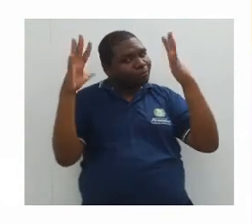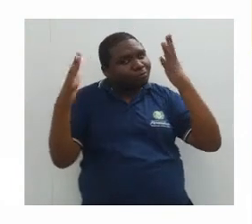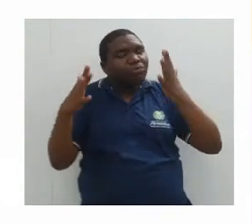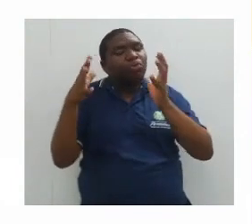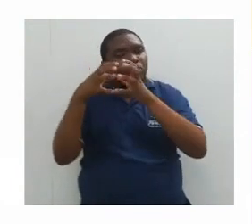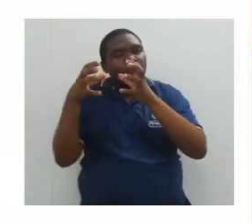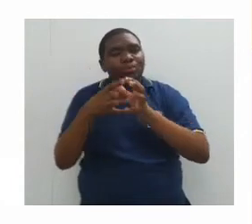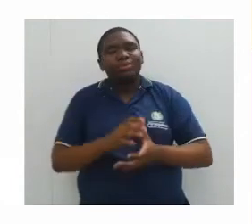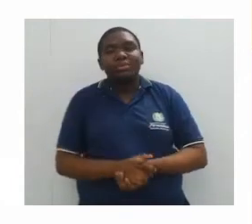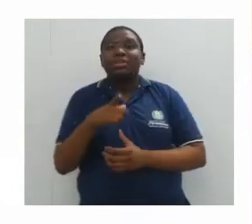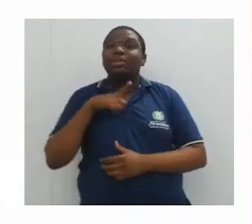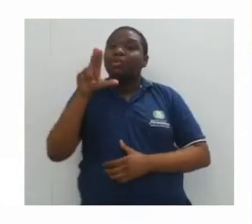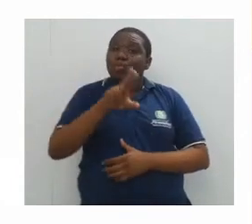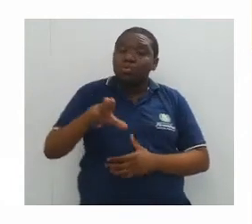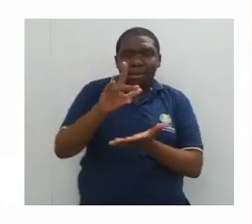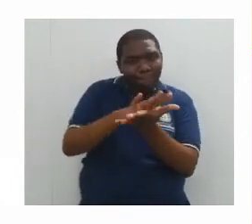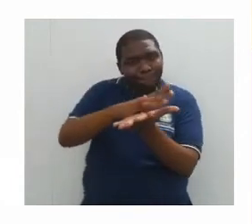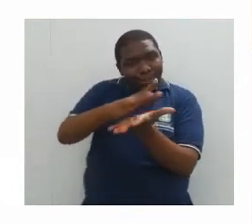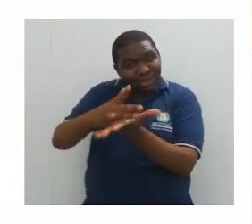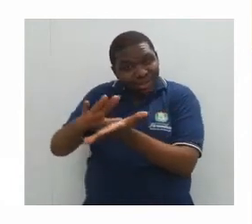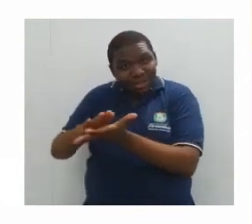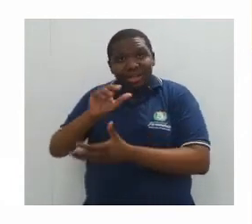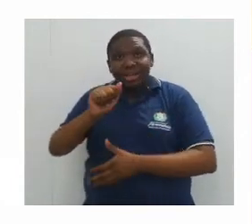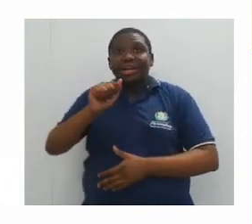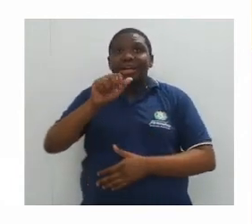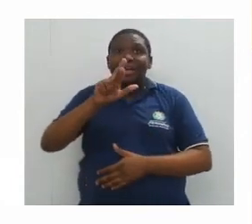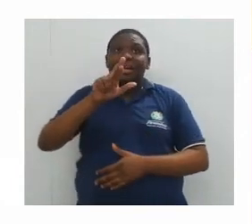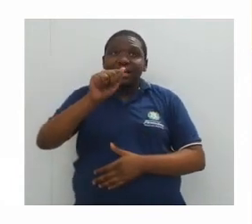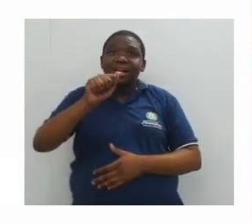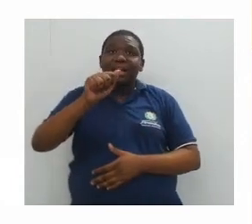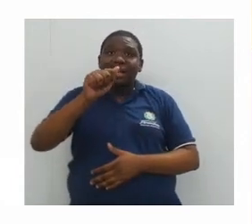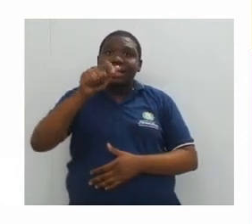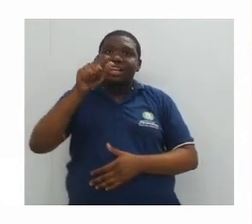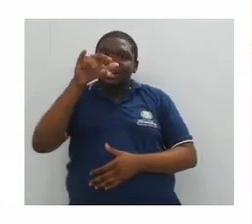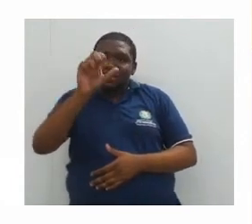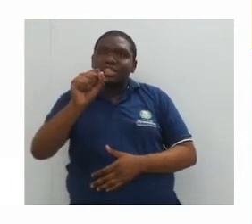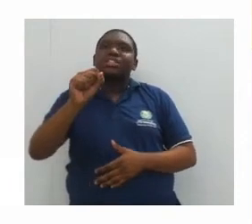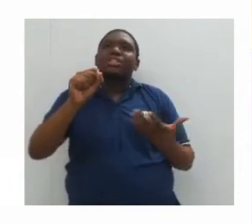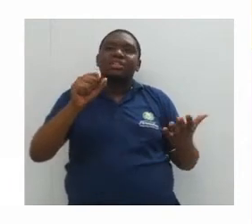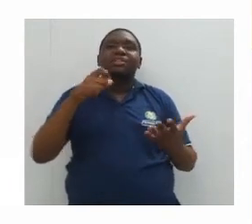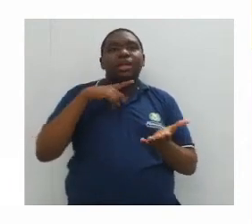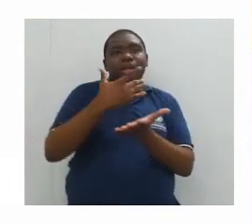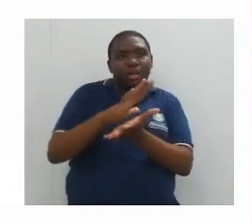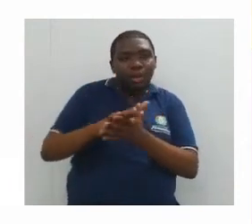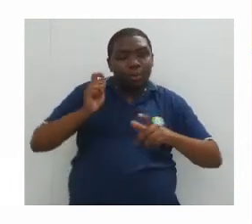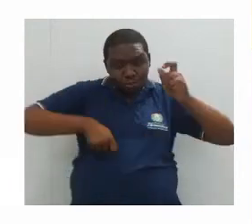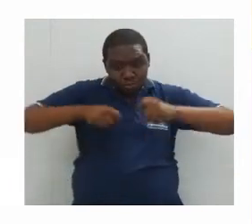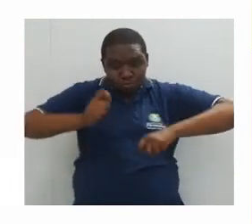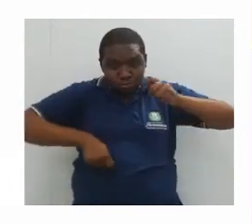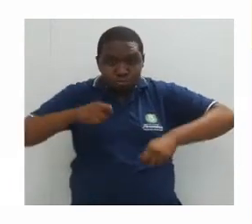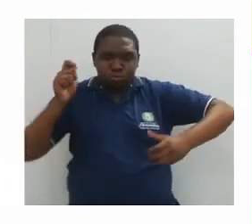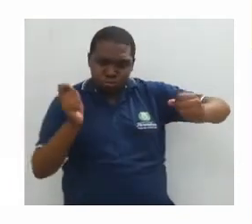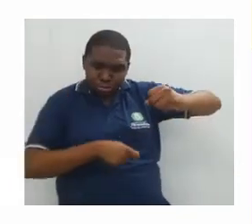Os instrumentos utilizados, a gente tem um pandeiro, a gente tem um caracaxas, a gente tem as zabumbas, a gente tem um bombo, mas a gente tem uma coisa